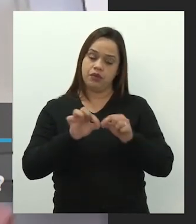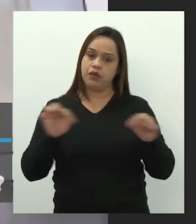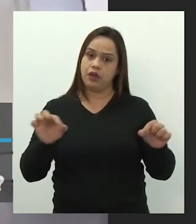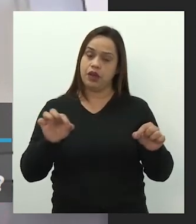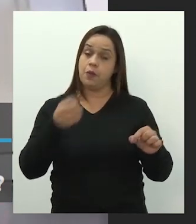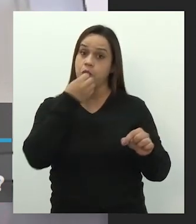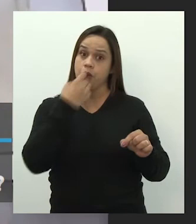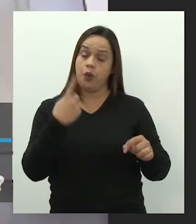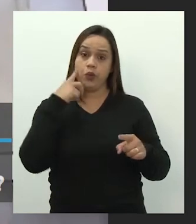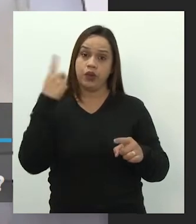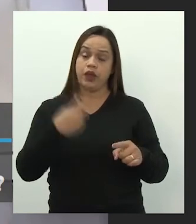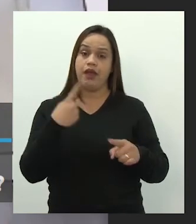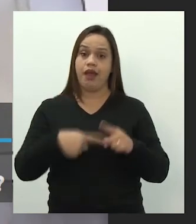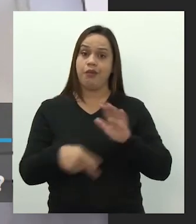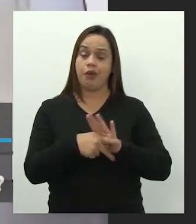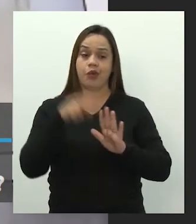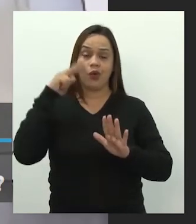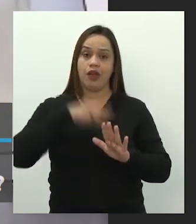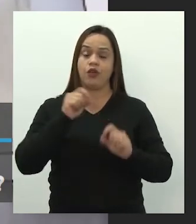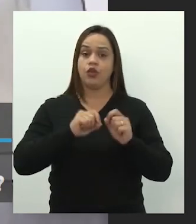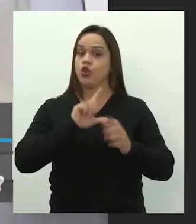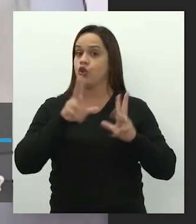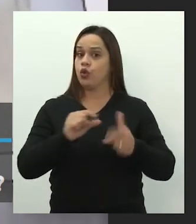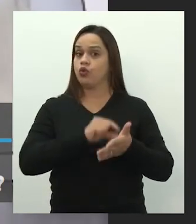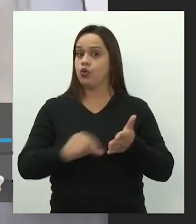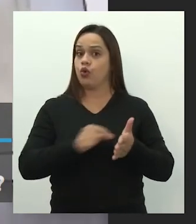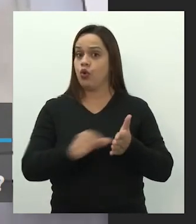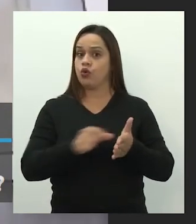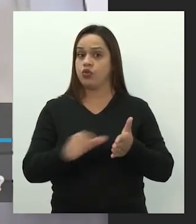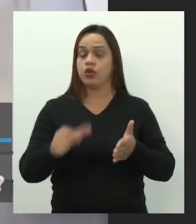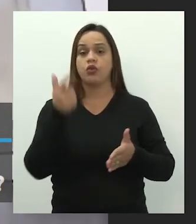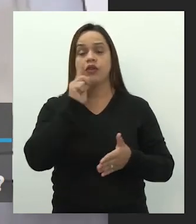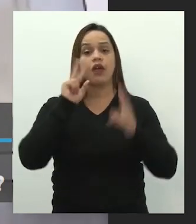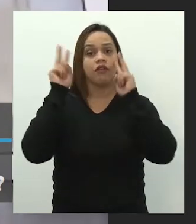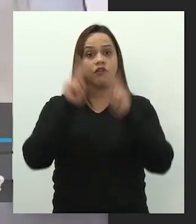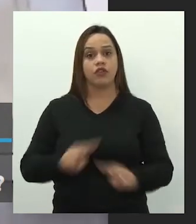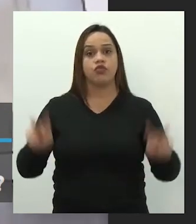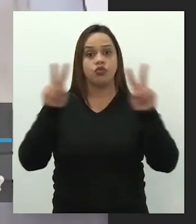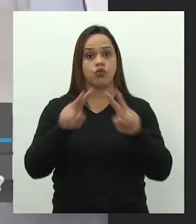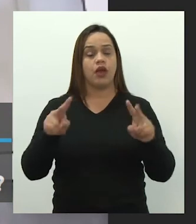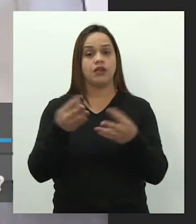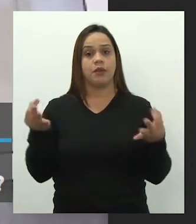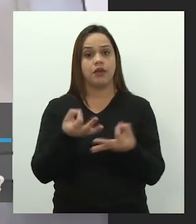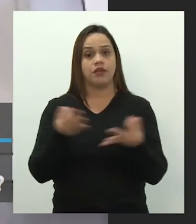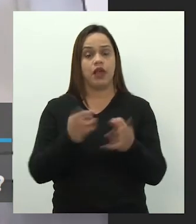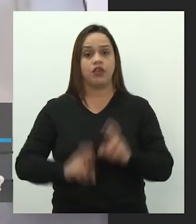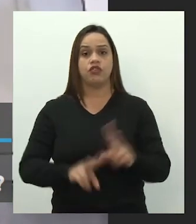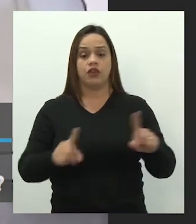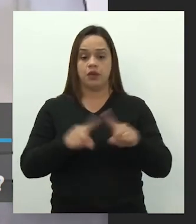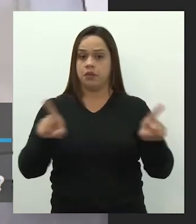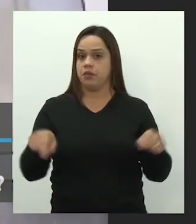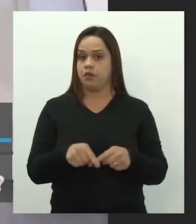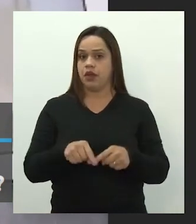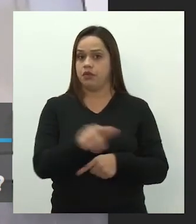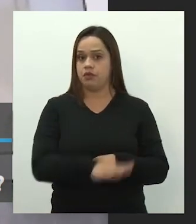os conceitos que eu acho que dá para visualizar bem essa diferença entre área e perímetro.